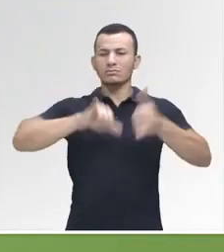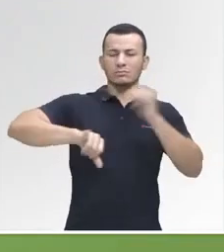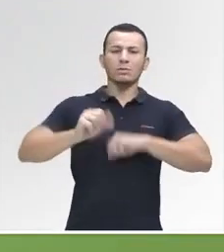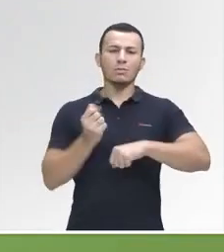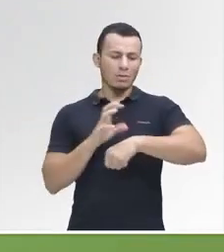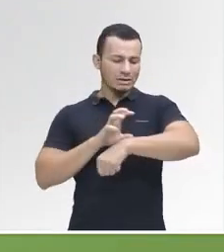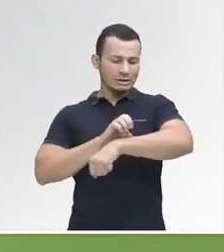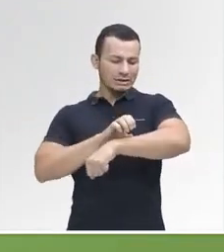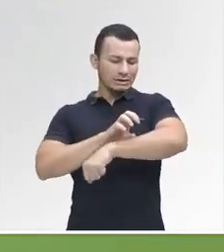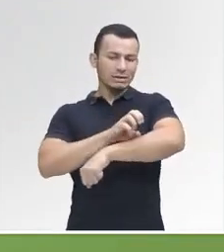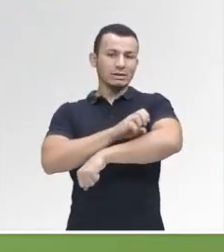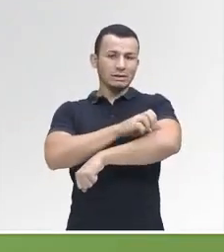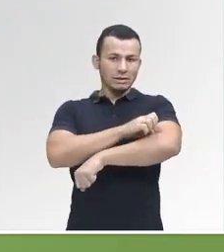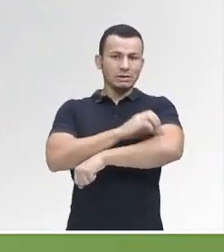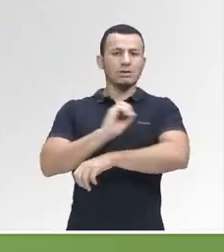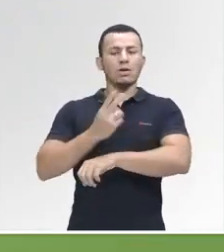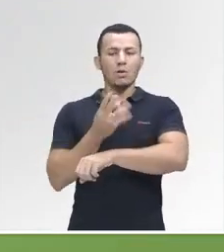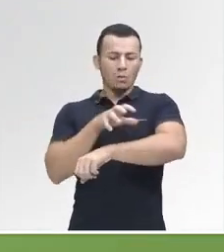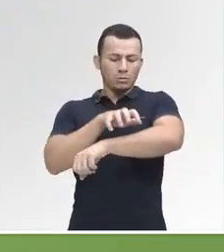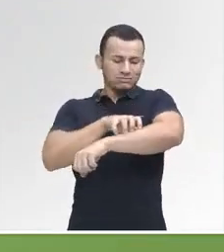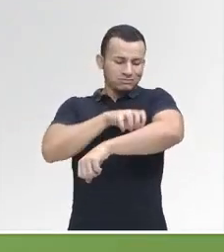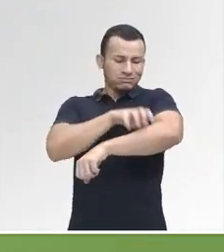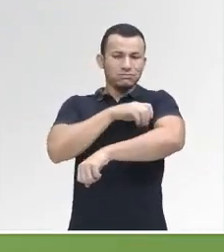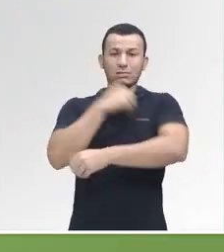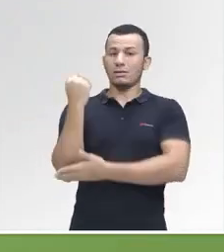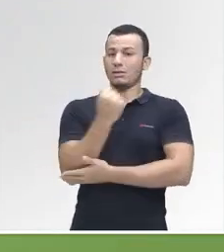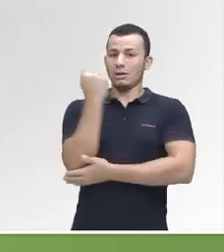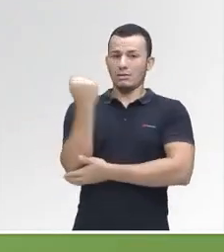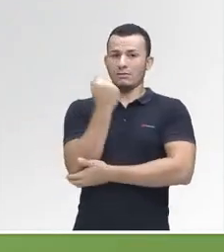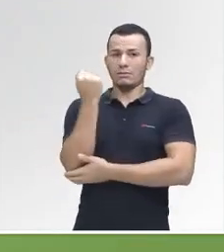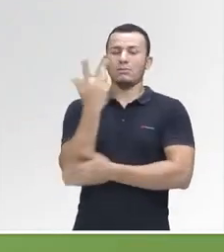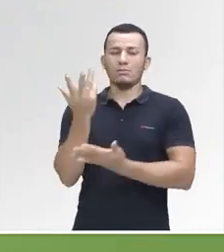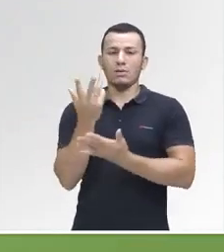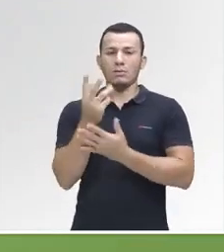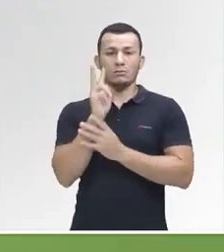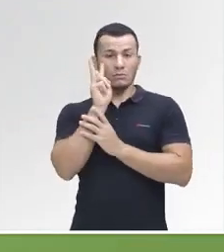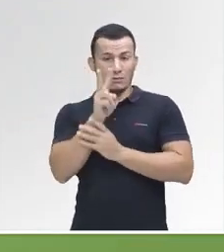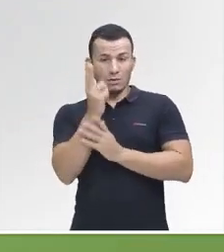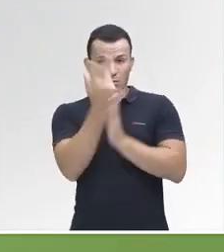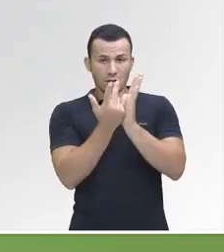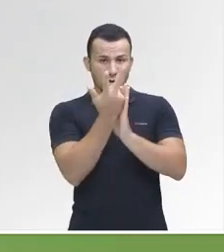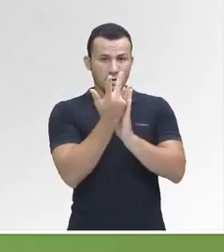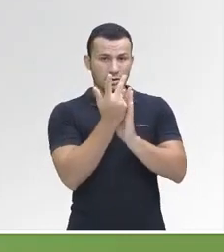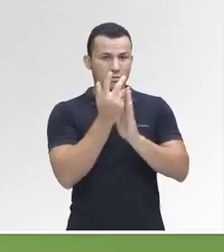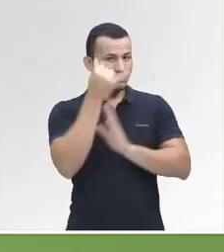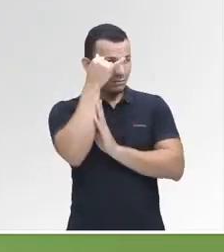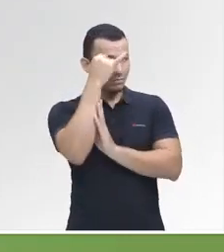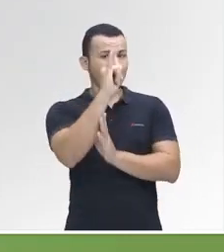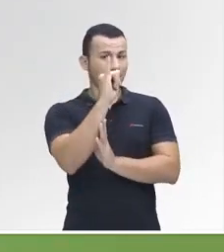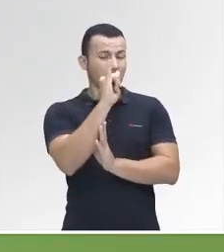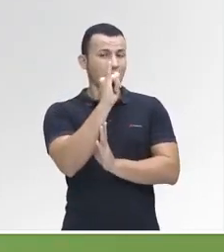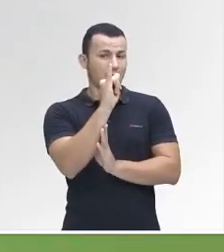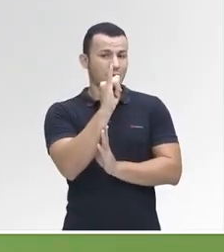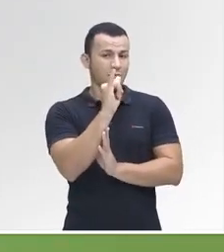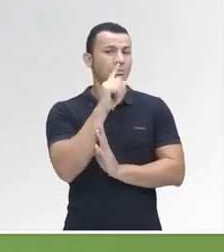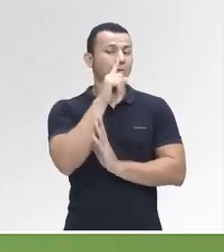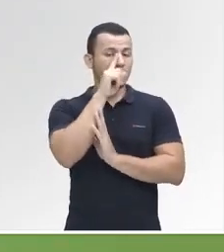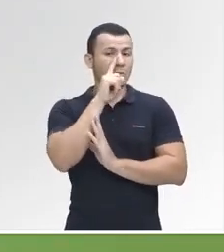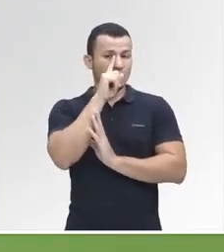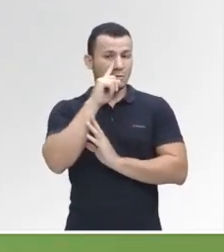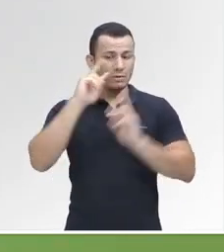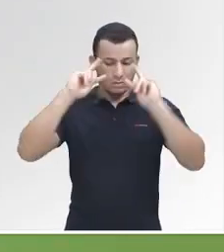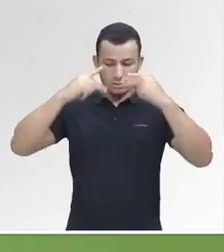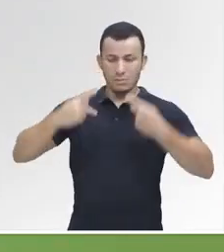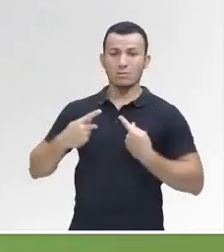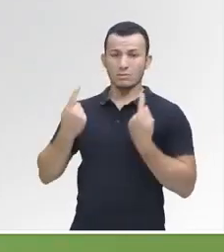pele, pode causar feridas graves. Então, os produtos tóxicos são muito perigosos para os seres humanos.